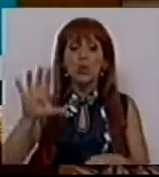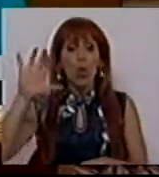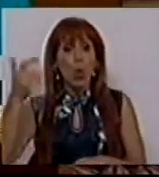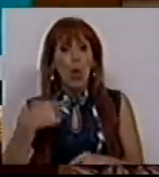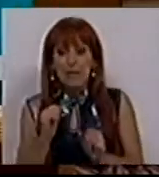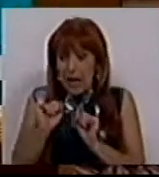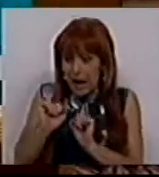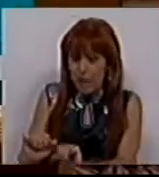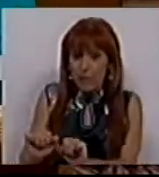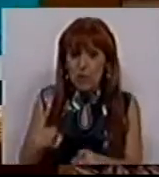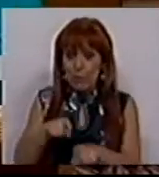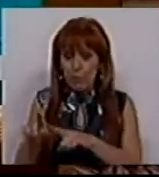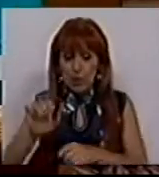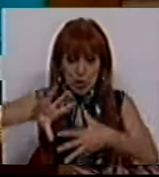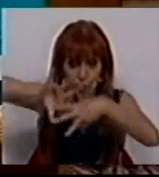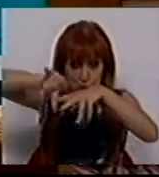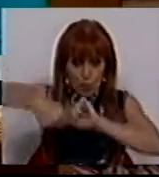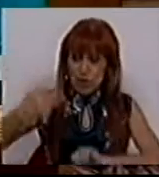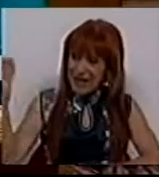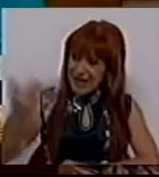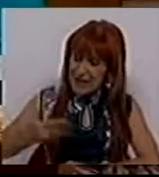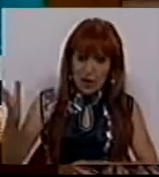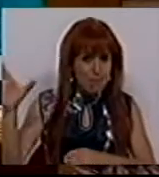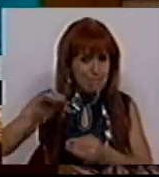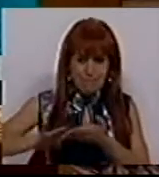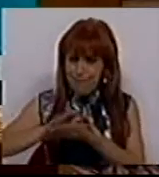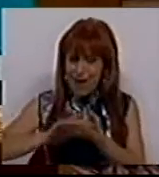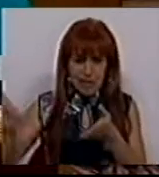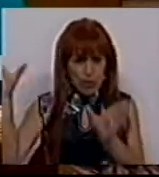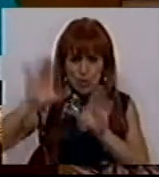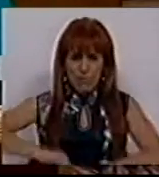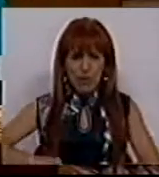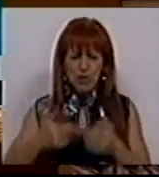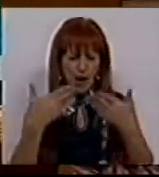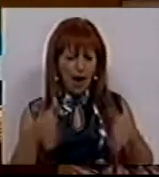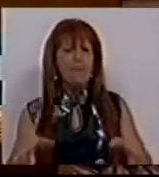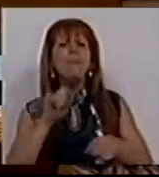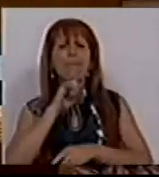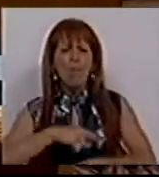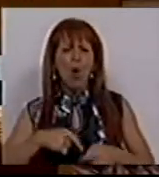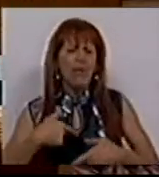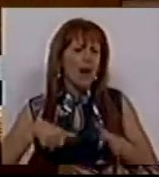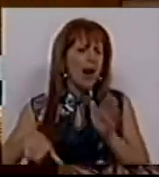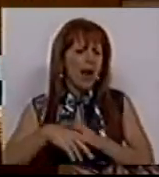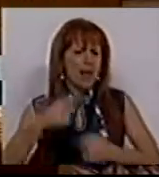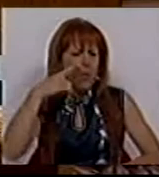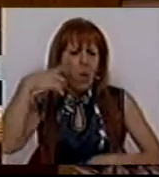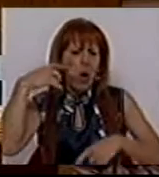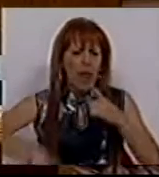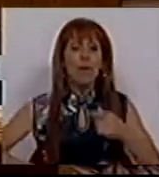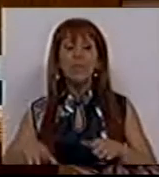quando as suas políticas destruíram os direitos mais básicos e abrem porta à lei da selva.